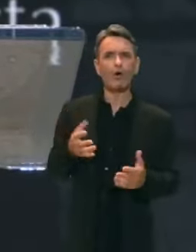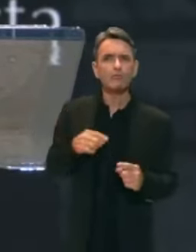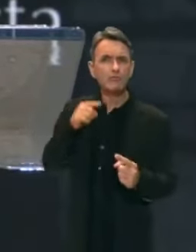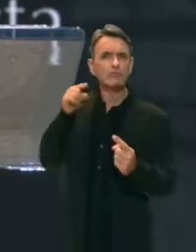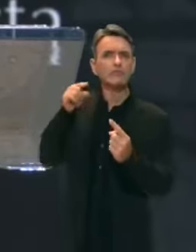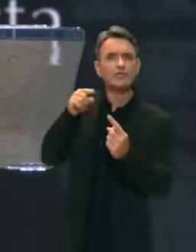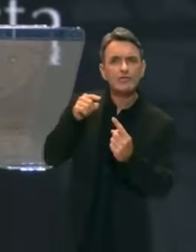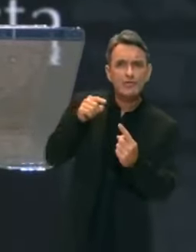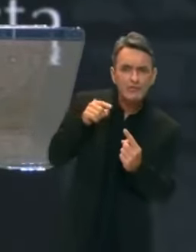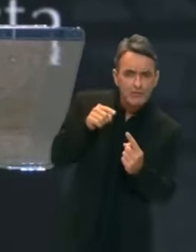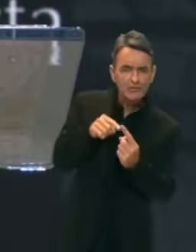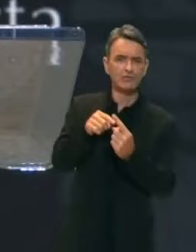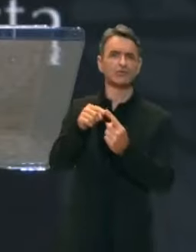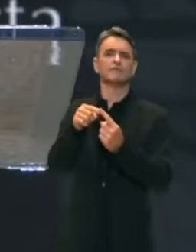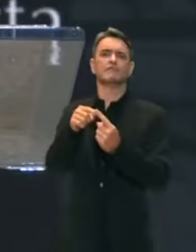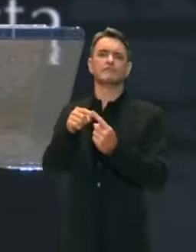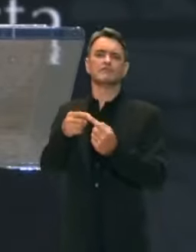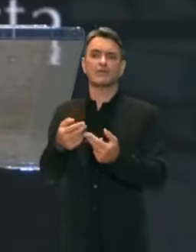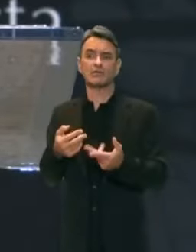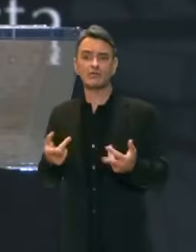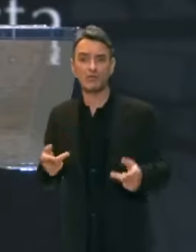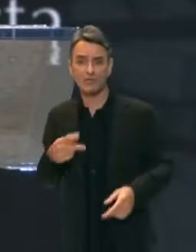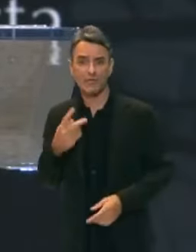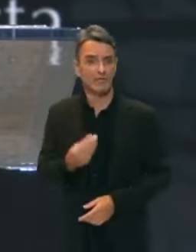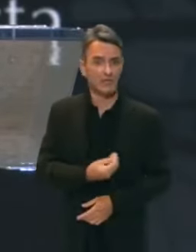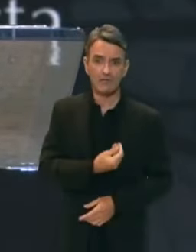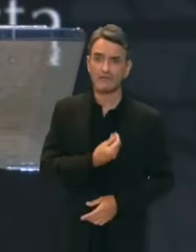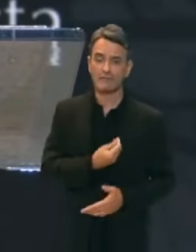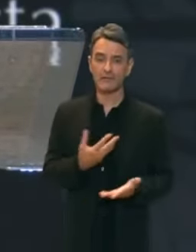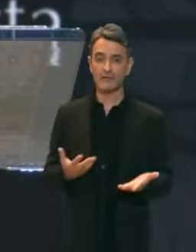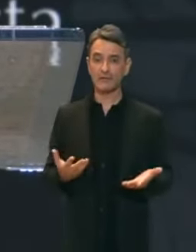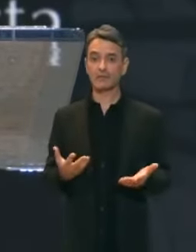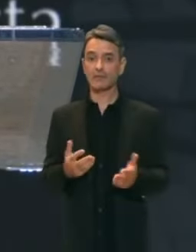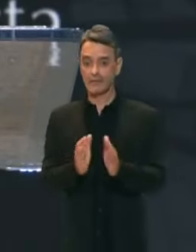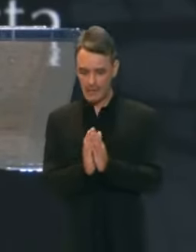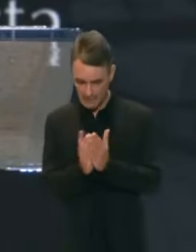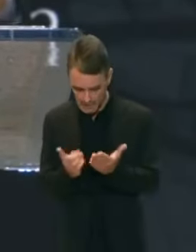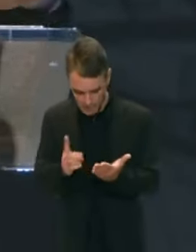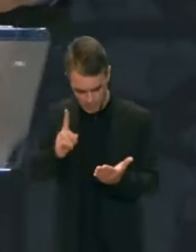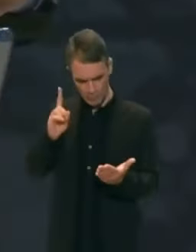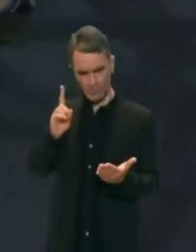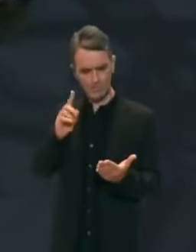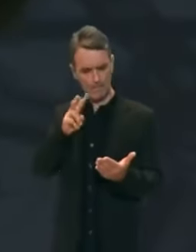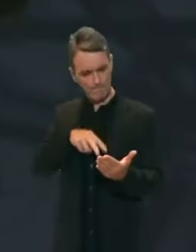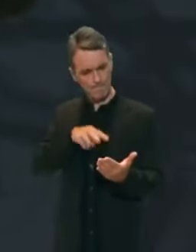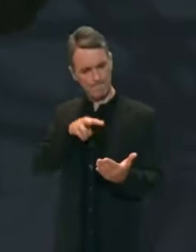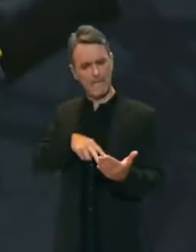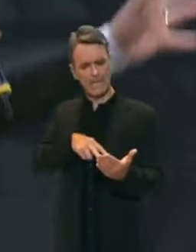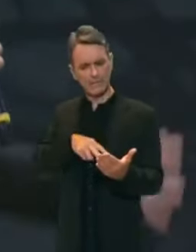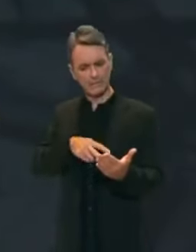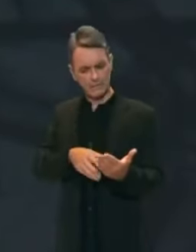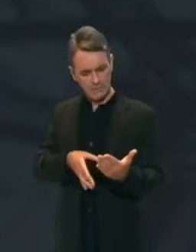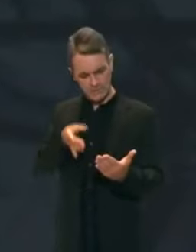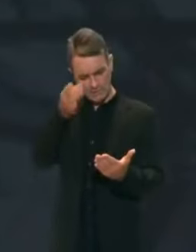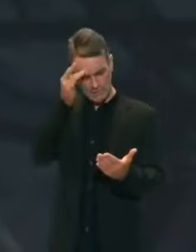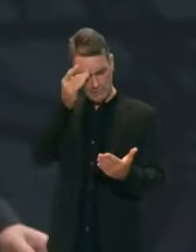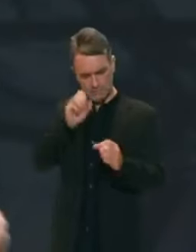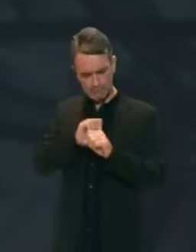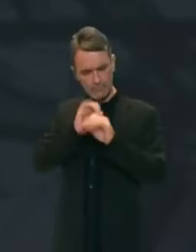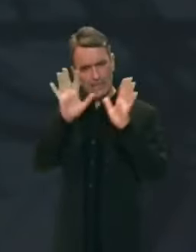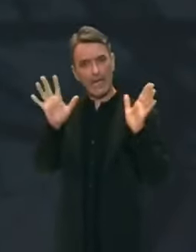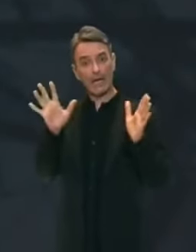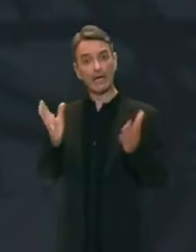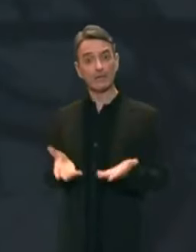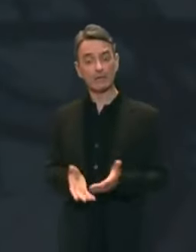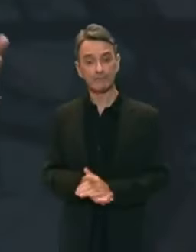sua visão se apurar, a sua leitura da palavra de Deus ser transformada, as coisas ficarem mais nítidas.